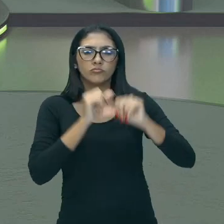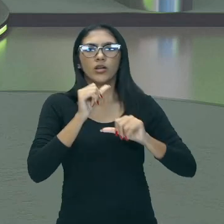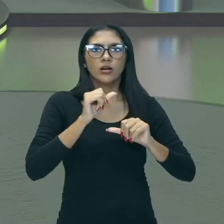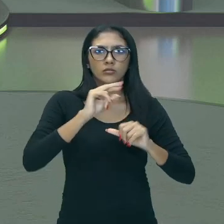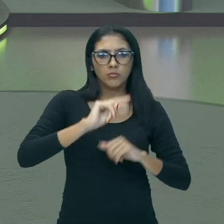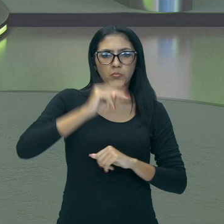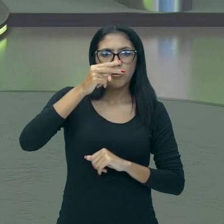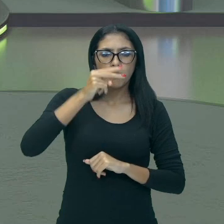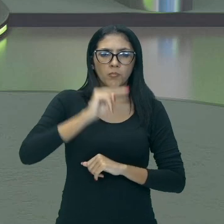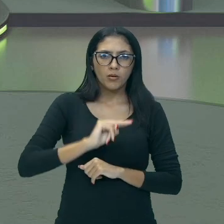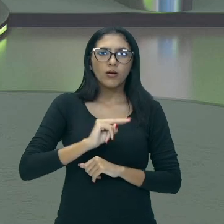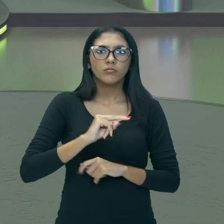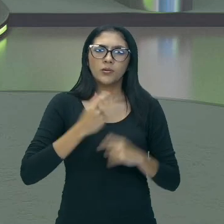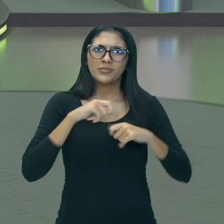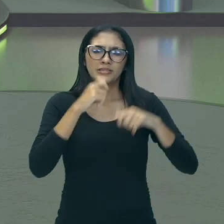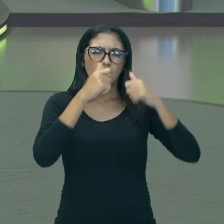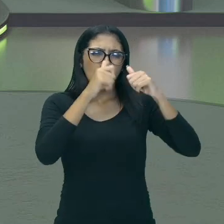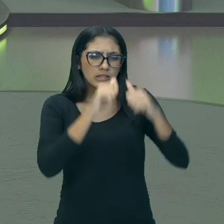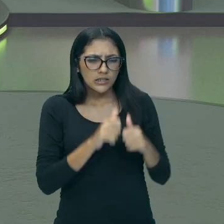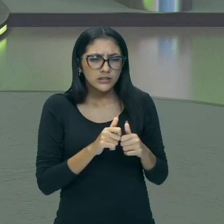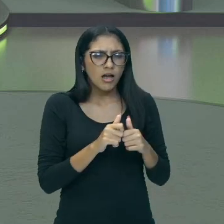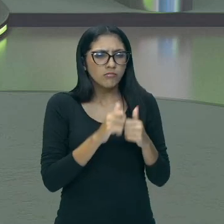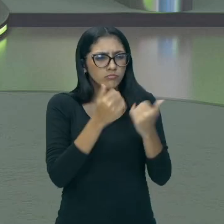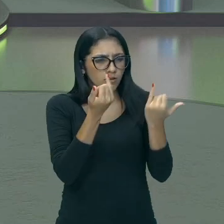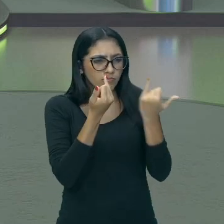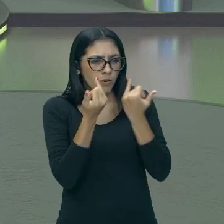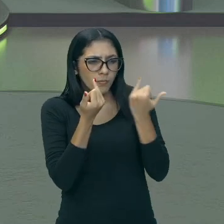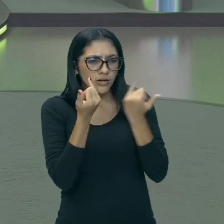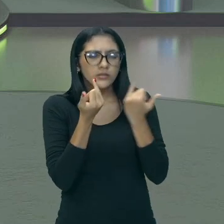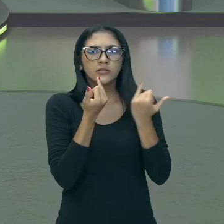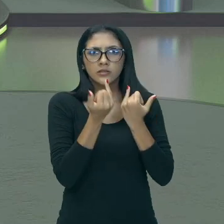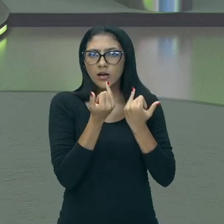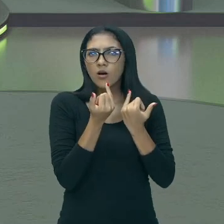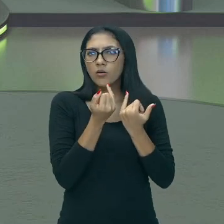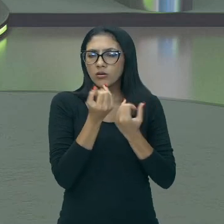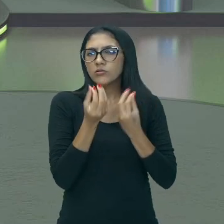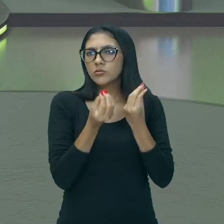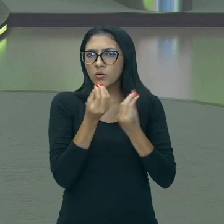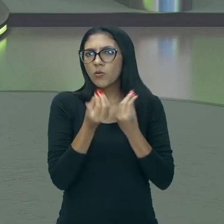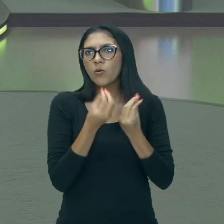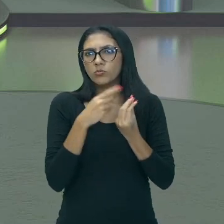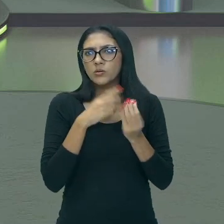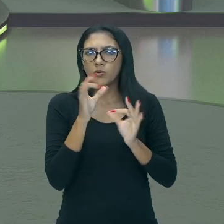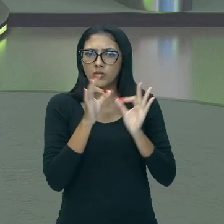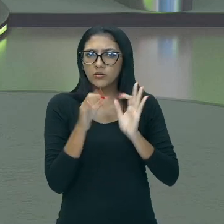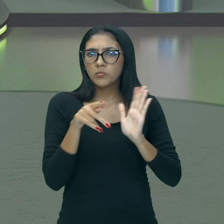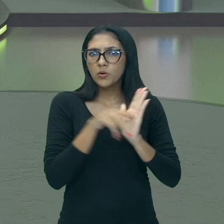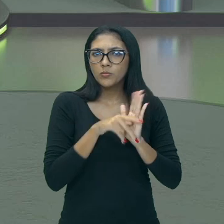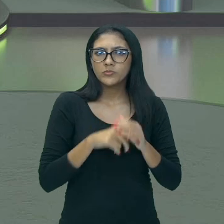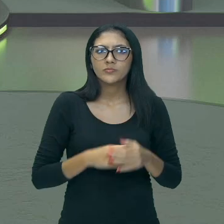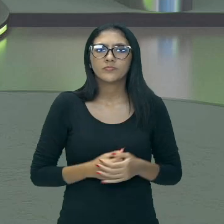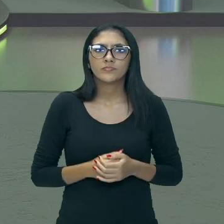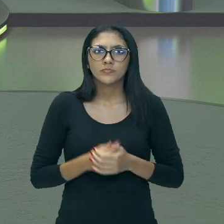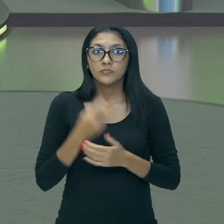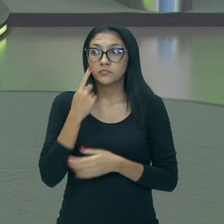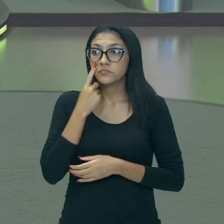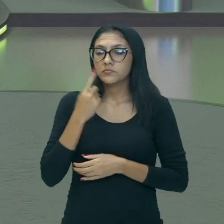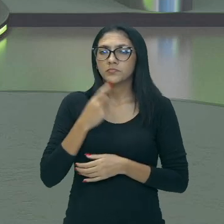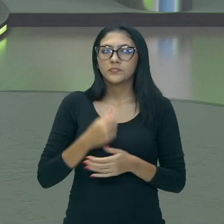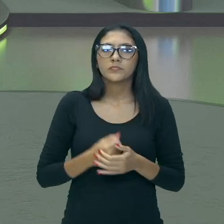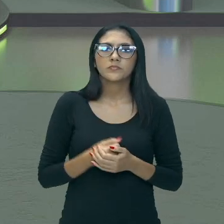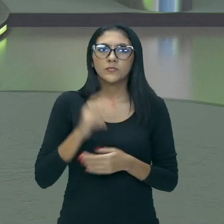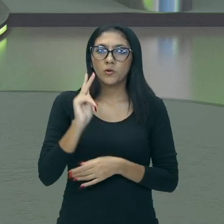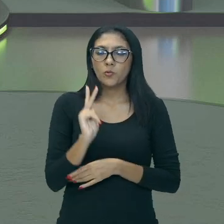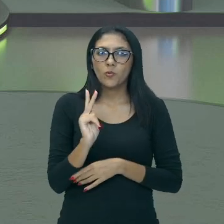as tabelas que geralmente ela vem com a instrução de como que está organizado, tá? Mas nós temos o hidrogênio aqui em